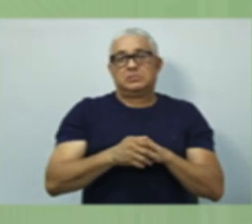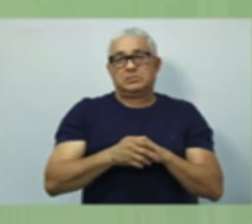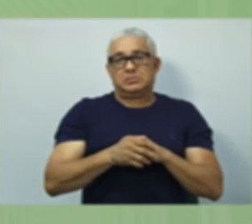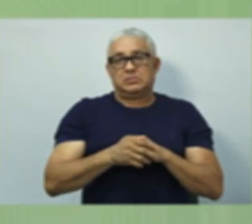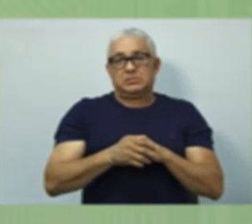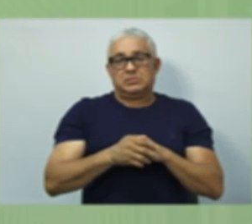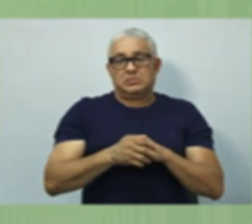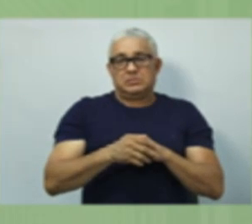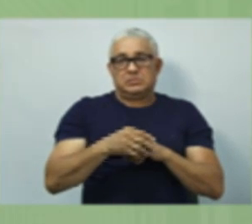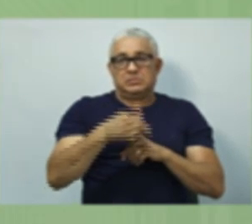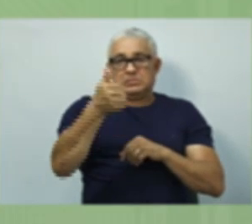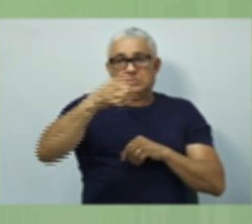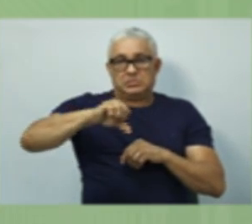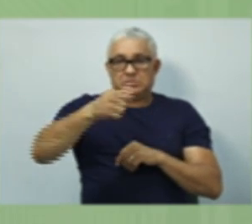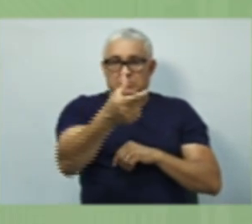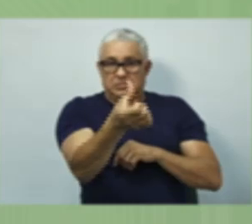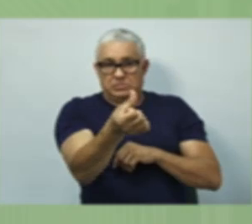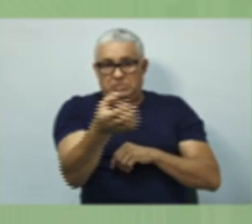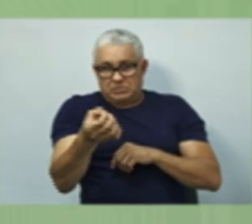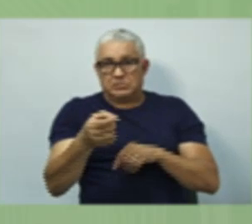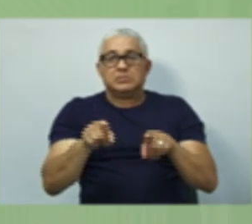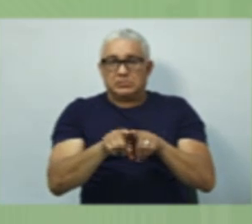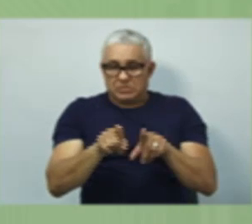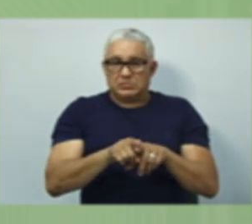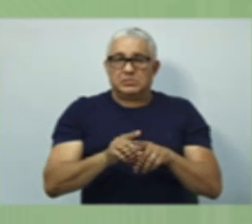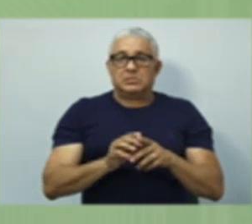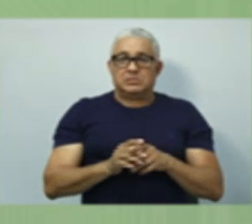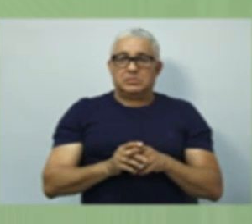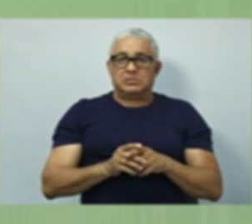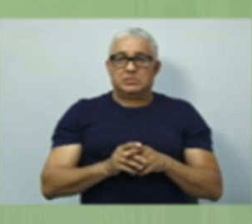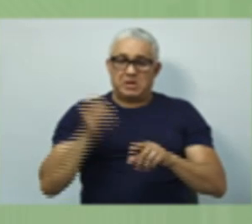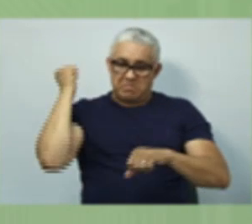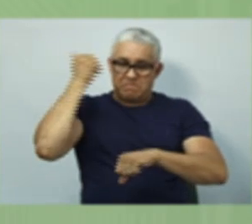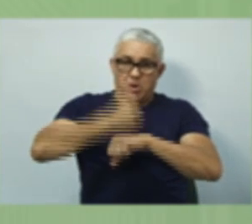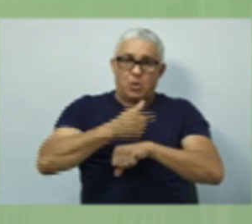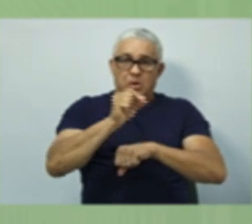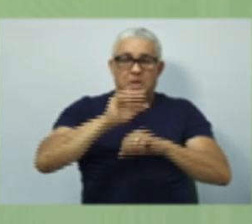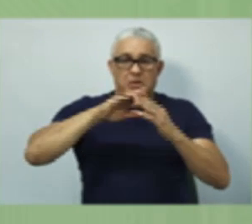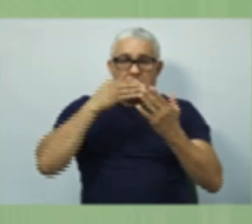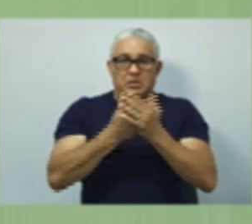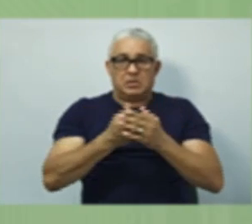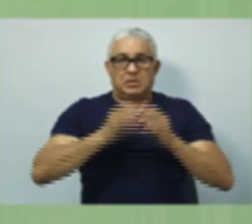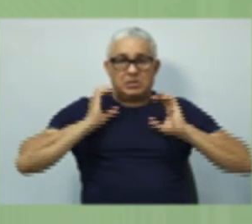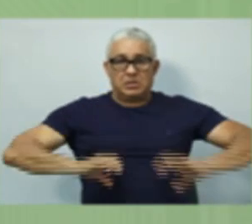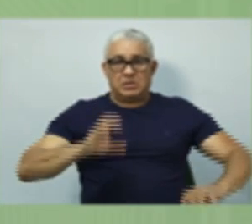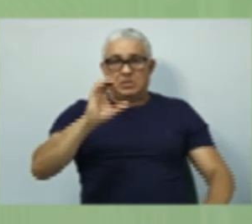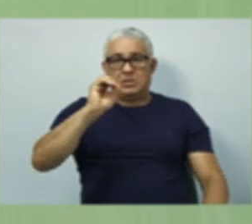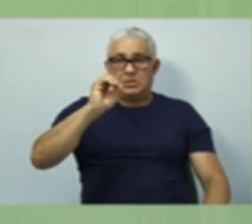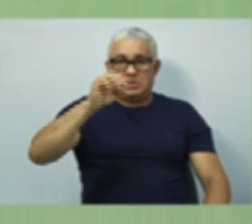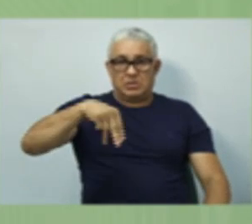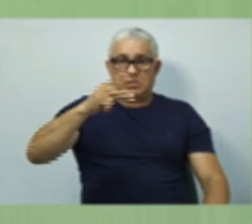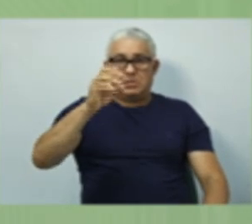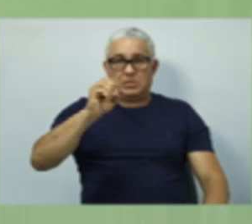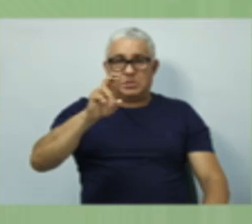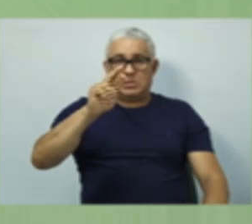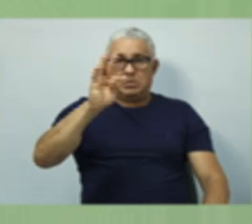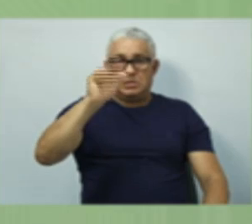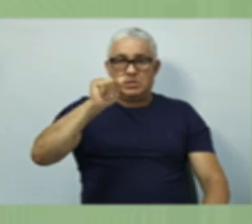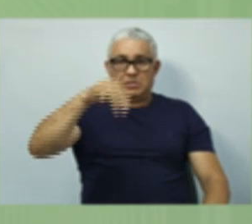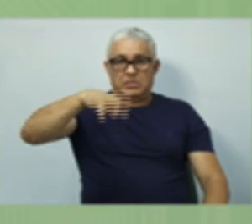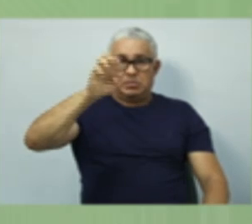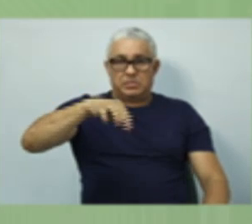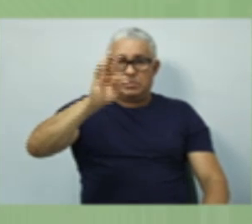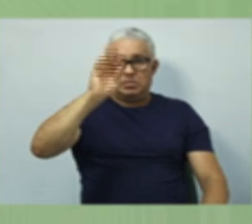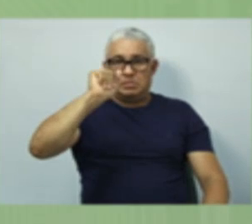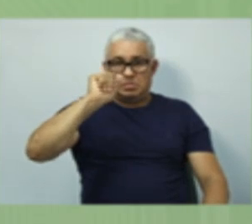também houve a predominância da escola comportamental. E aí nós temos as escolas